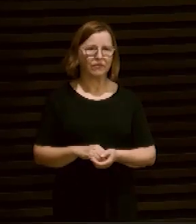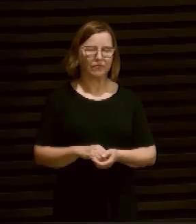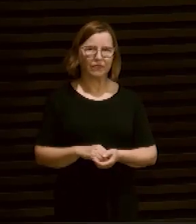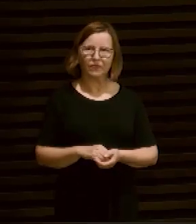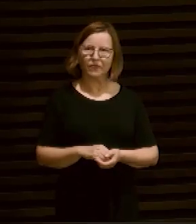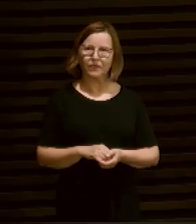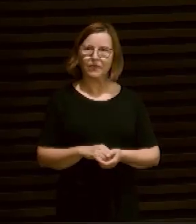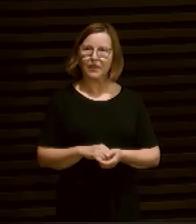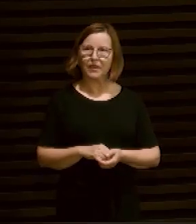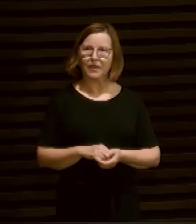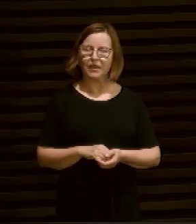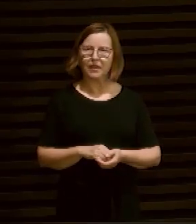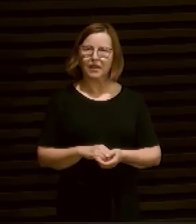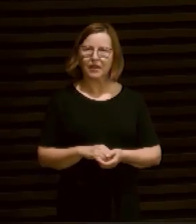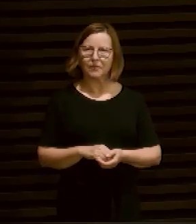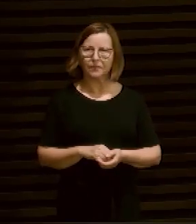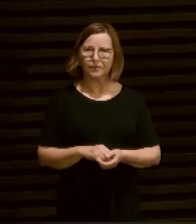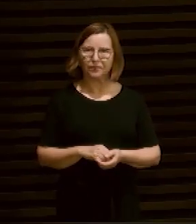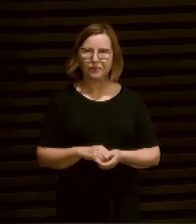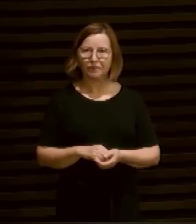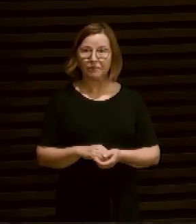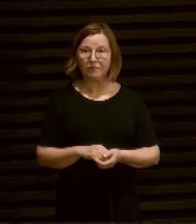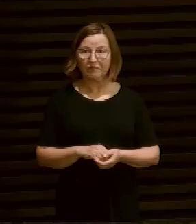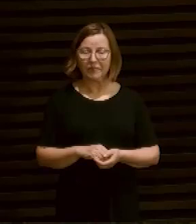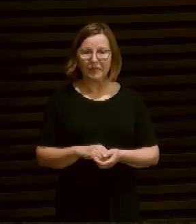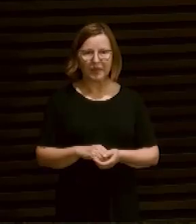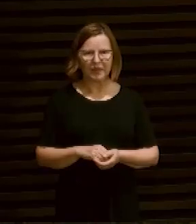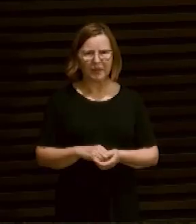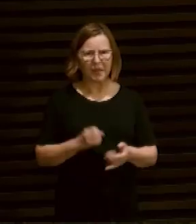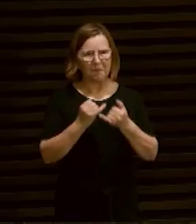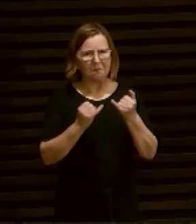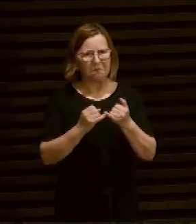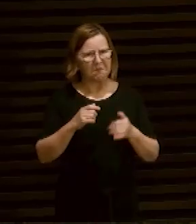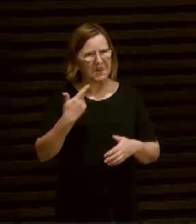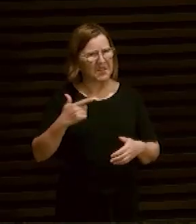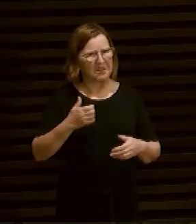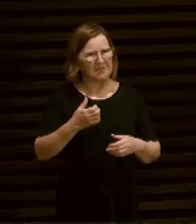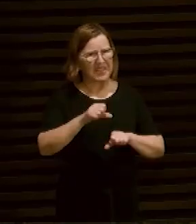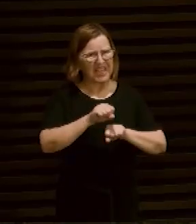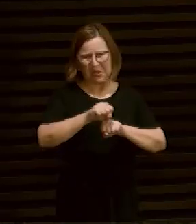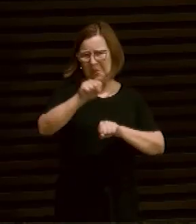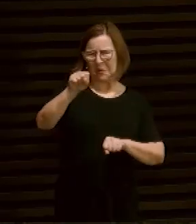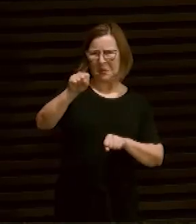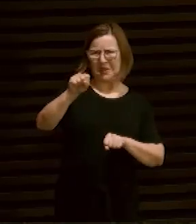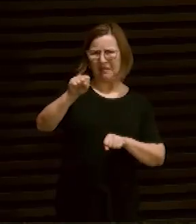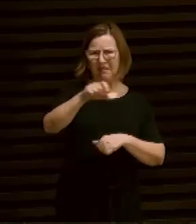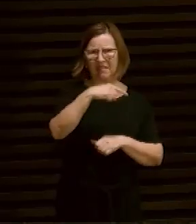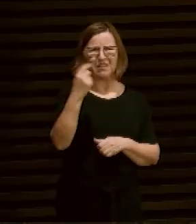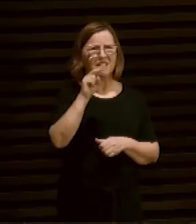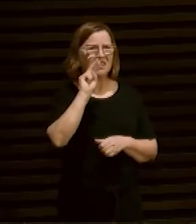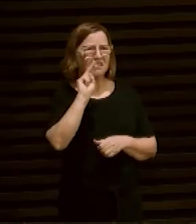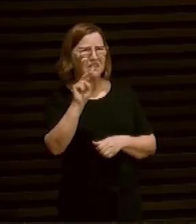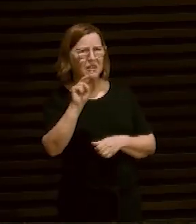Tenazmente me assediam todas essas coisas. Parece que não tem solução. A gente olha para o que está acontecendo lá no Oriente e